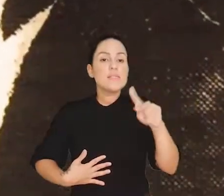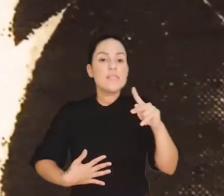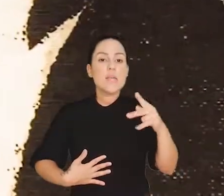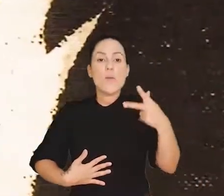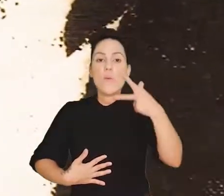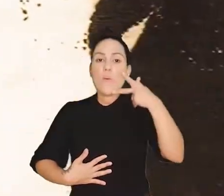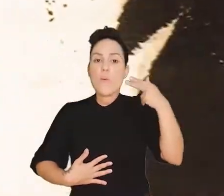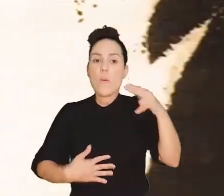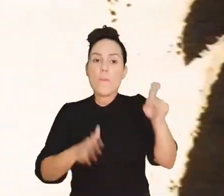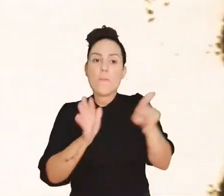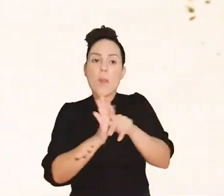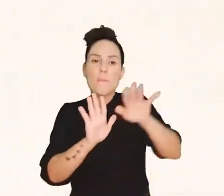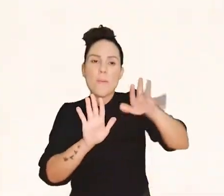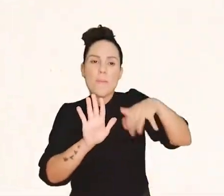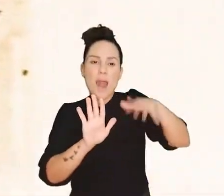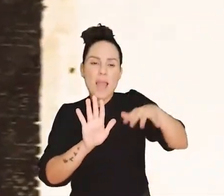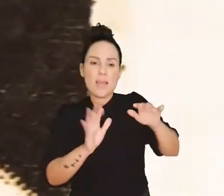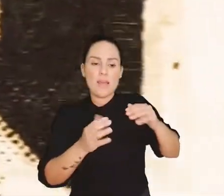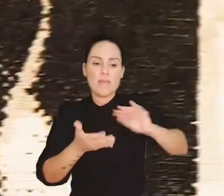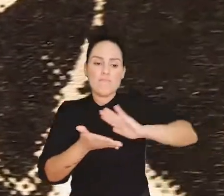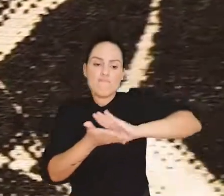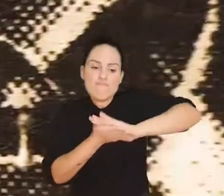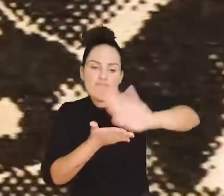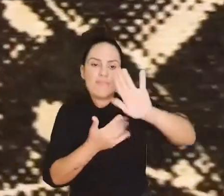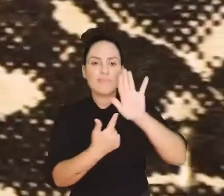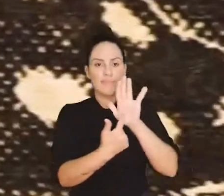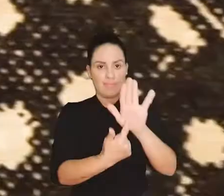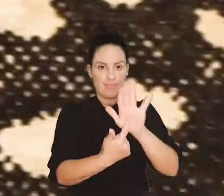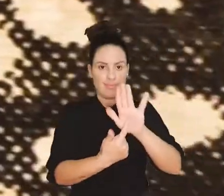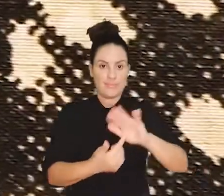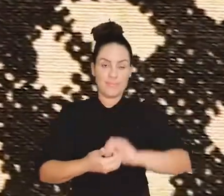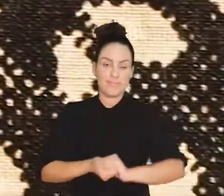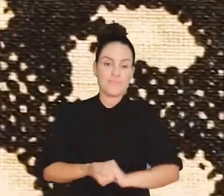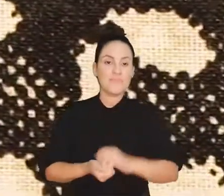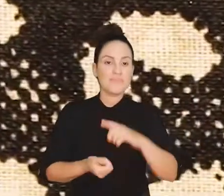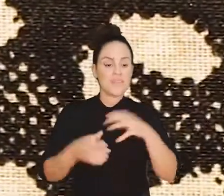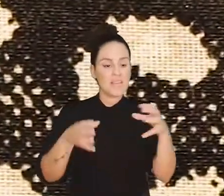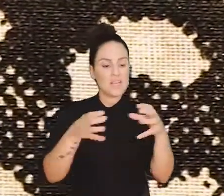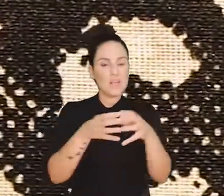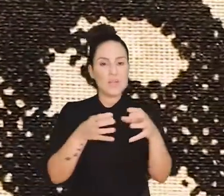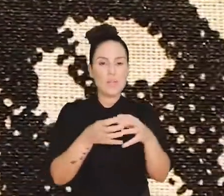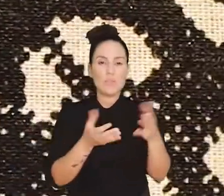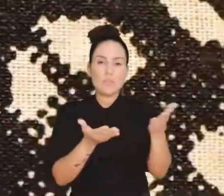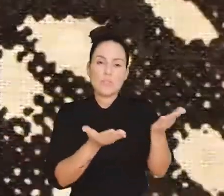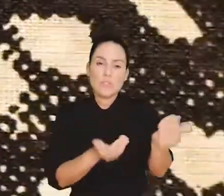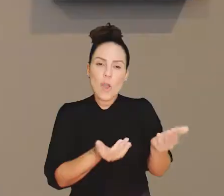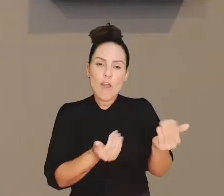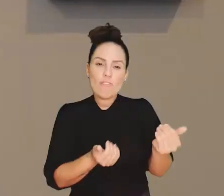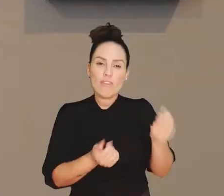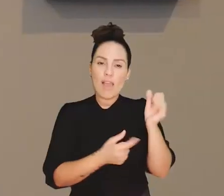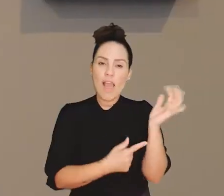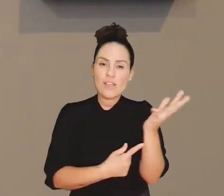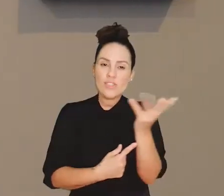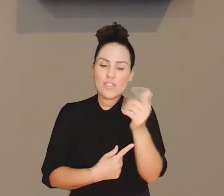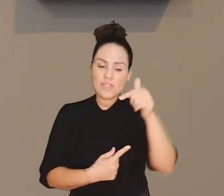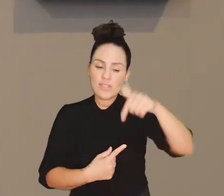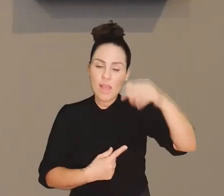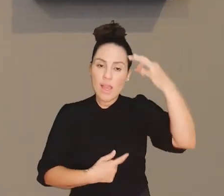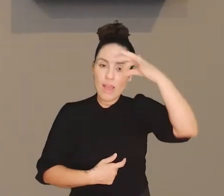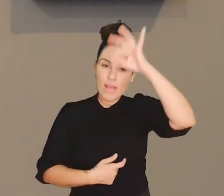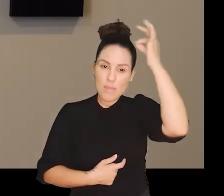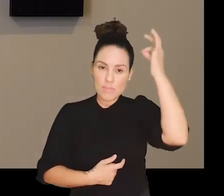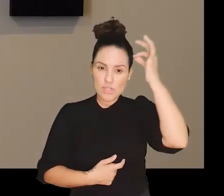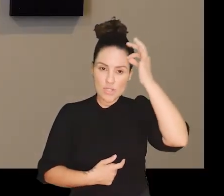o círculo é, na verdade, bolinhas de um biquíni vestido pelo artista. Os jovens